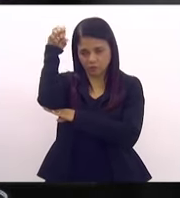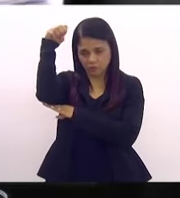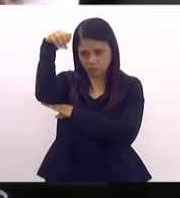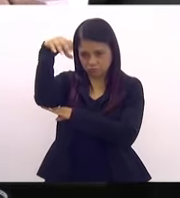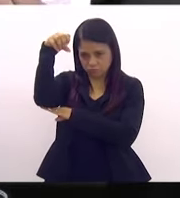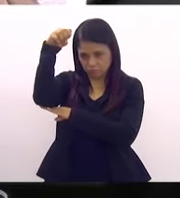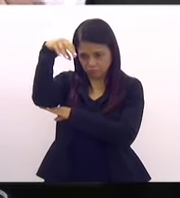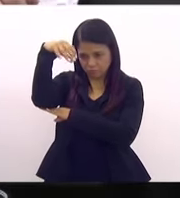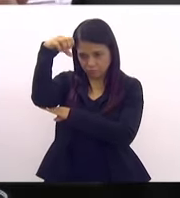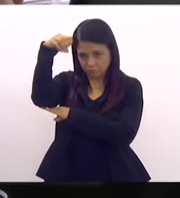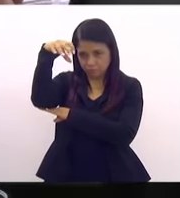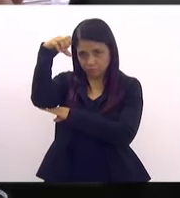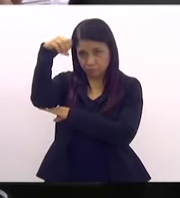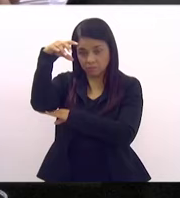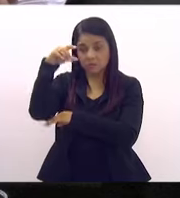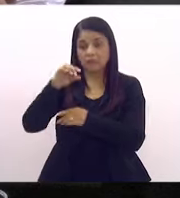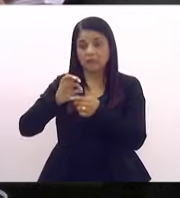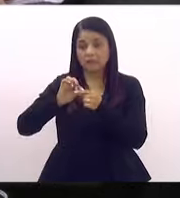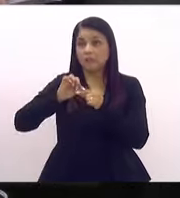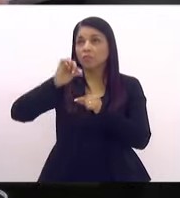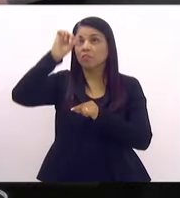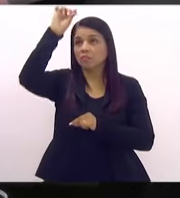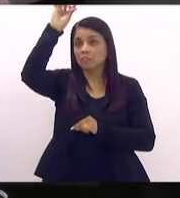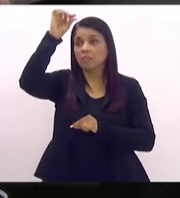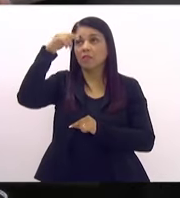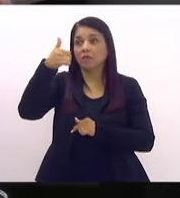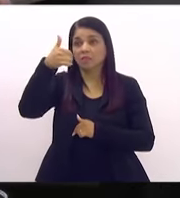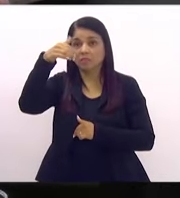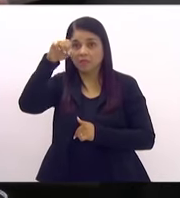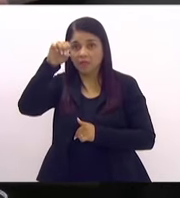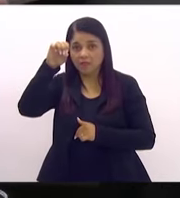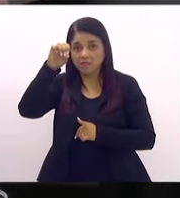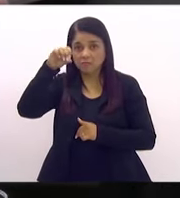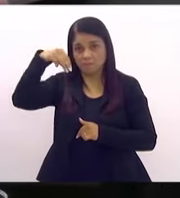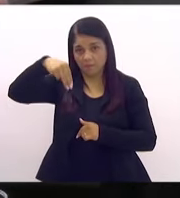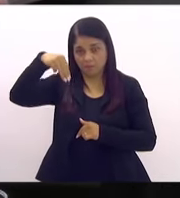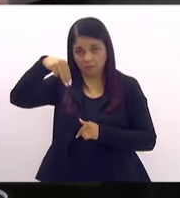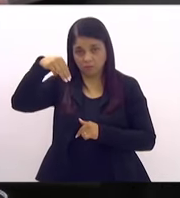do condomínio Riviera del Fiore.